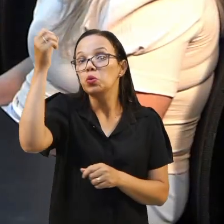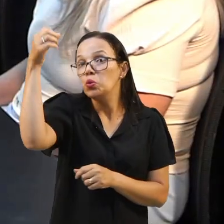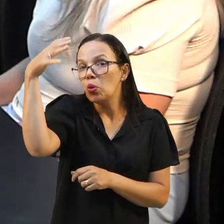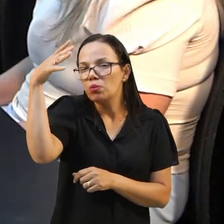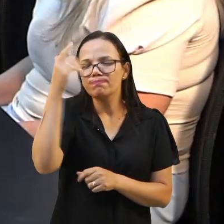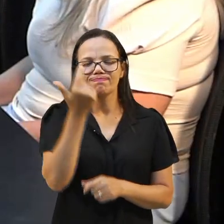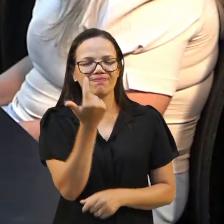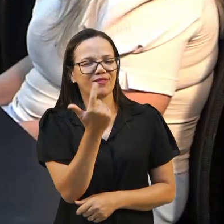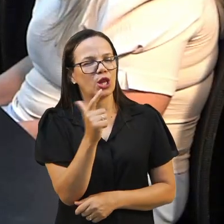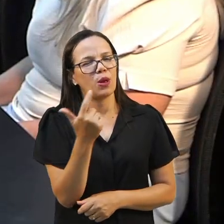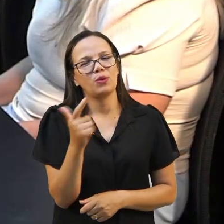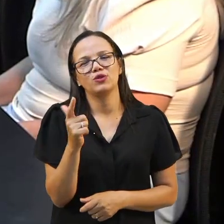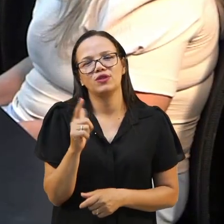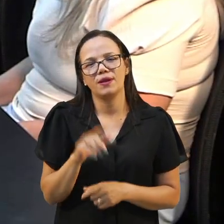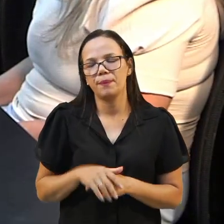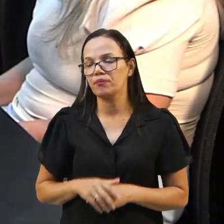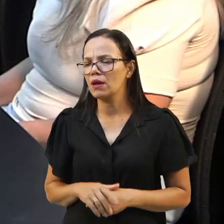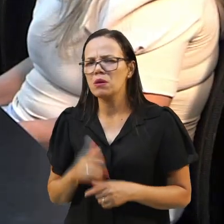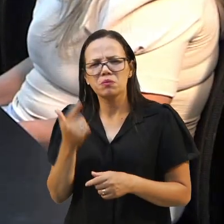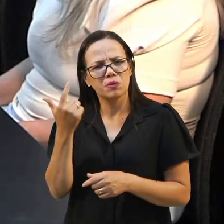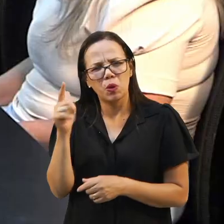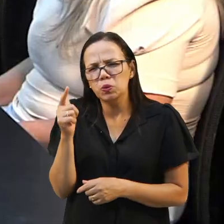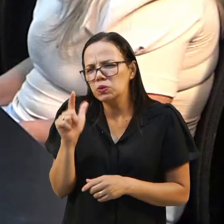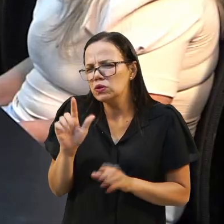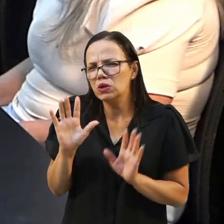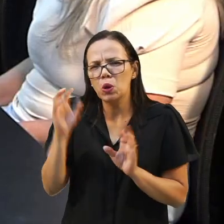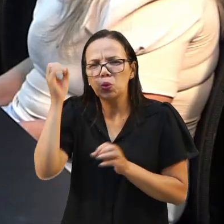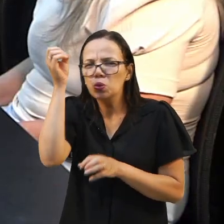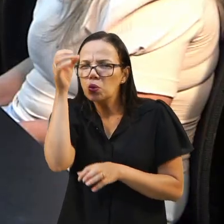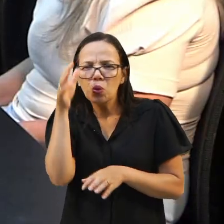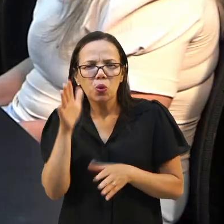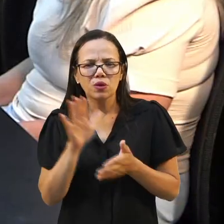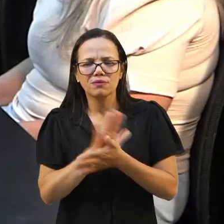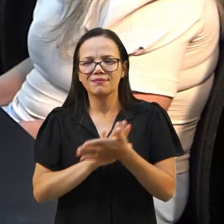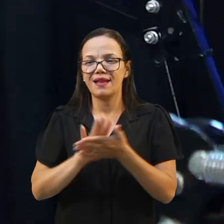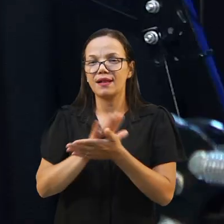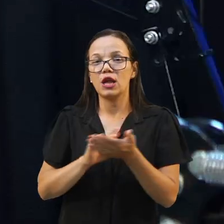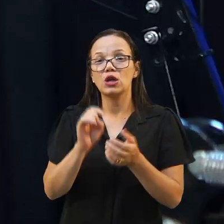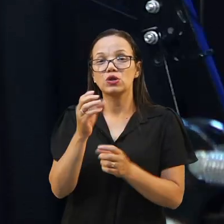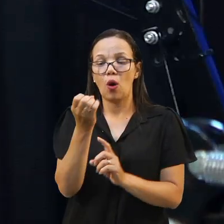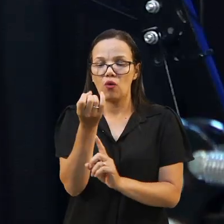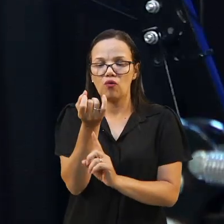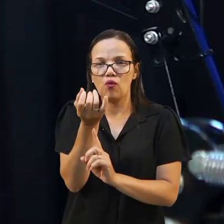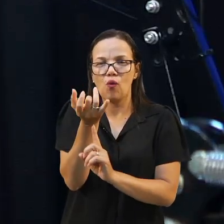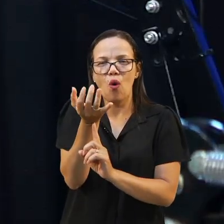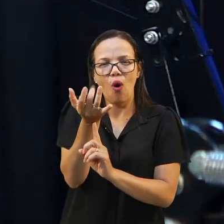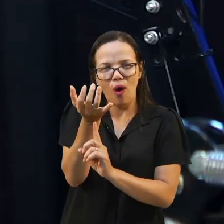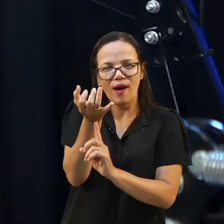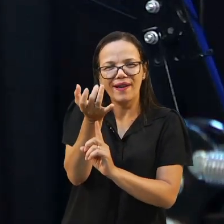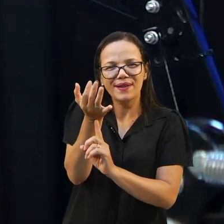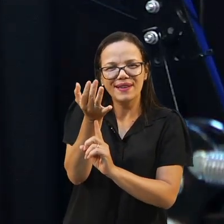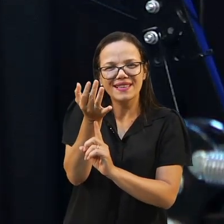A iluminação era de lamparina, né? Você tinha as lamparinas que